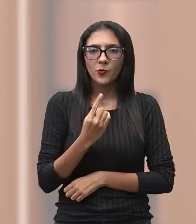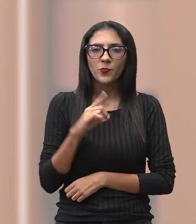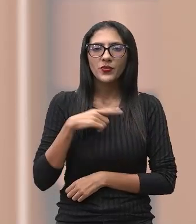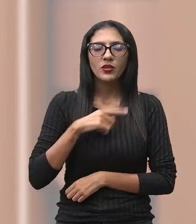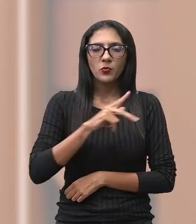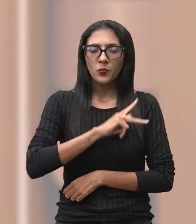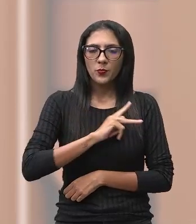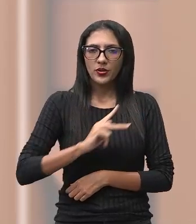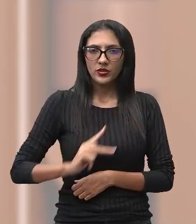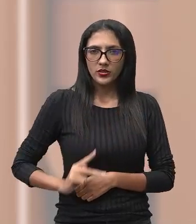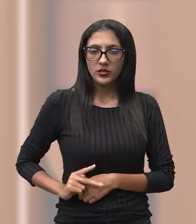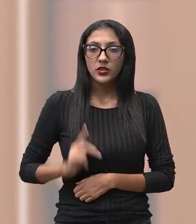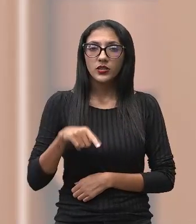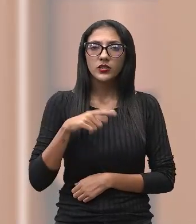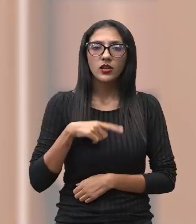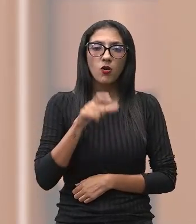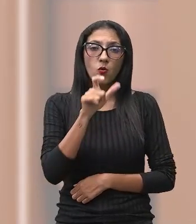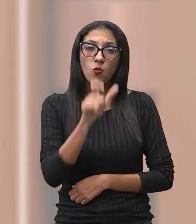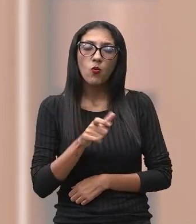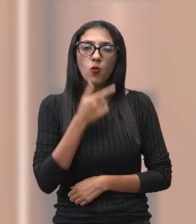era George